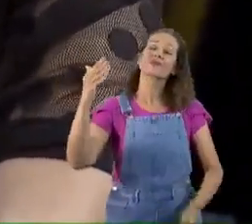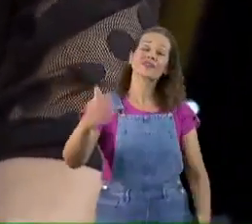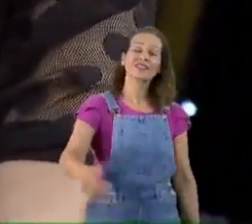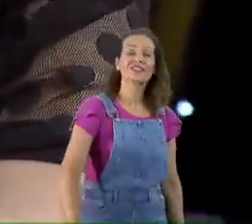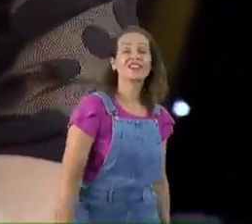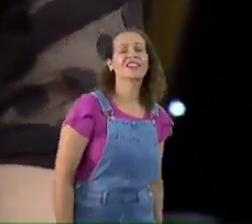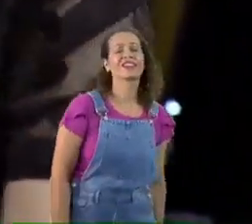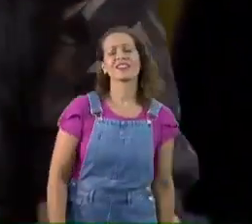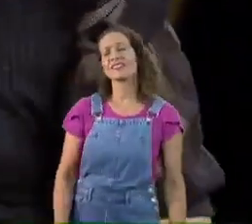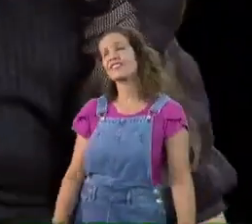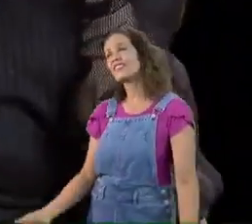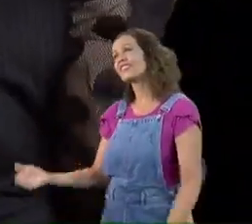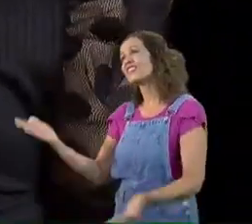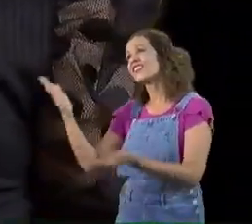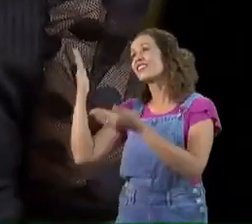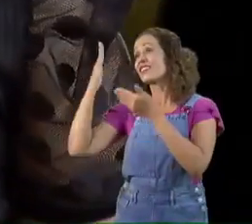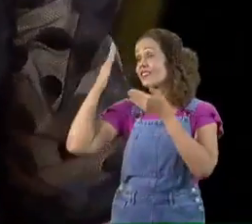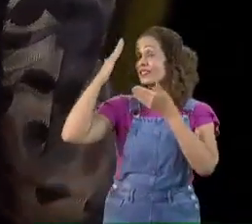eu te